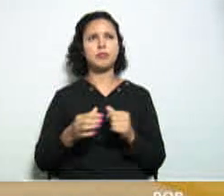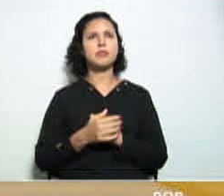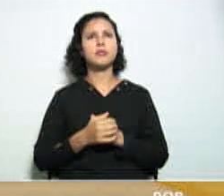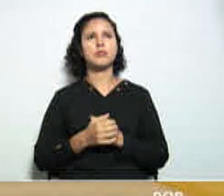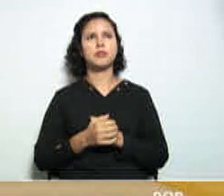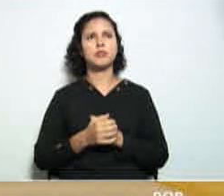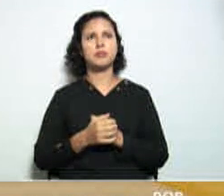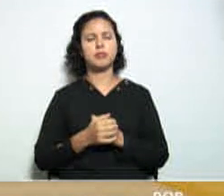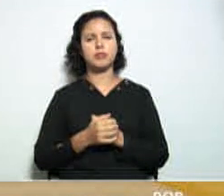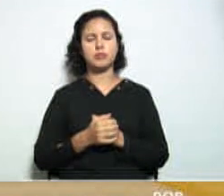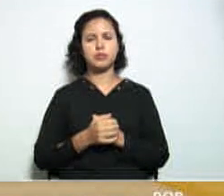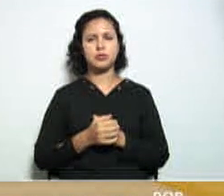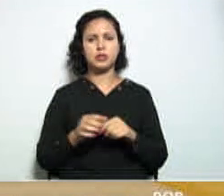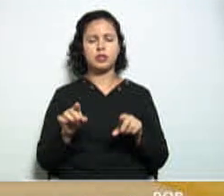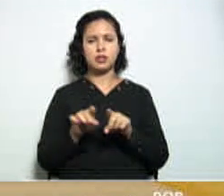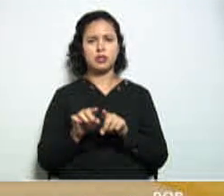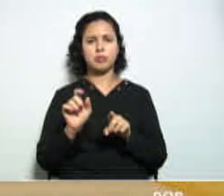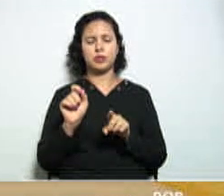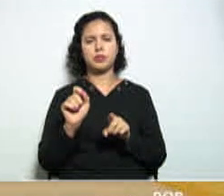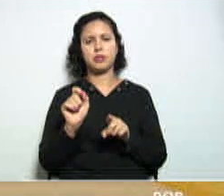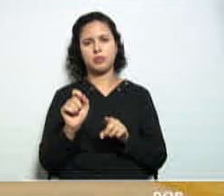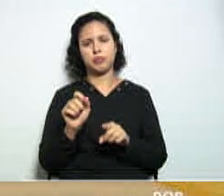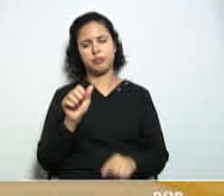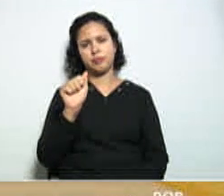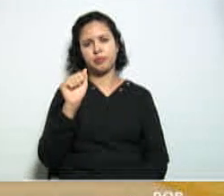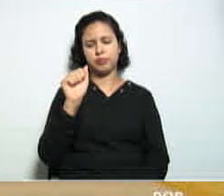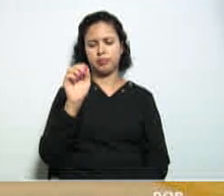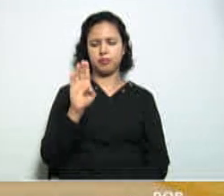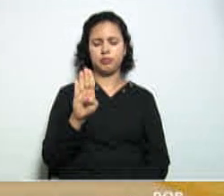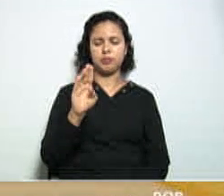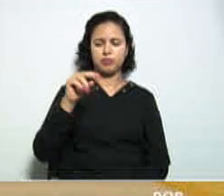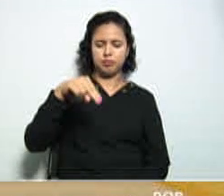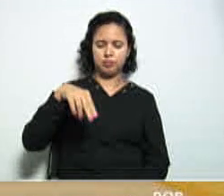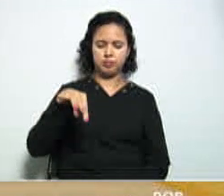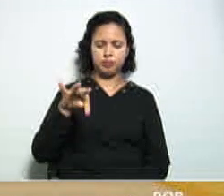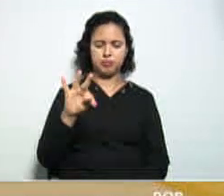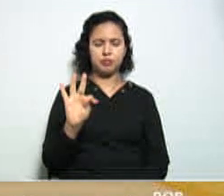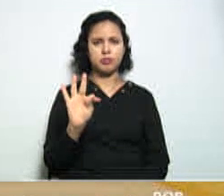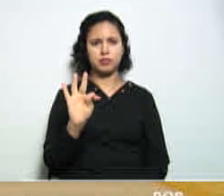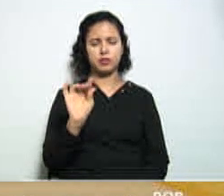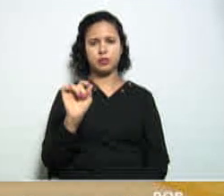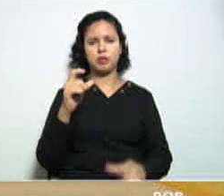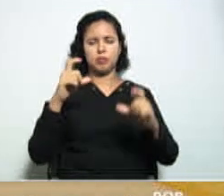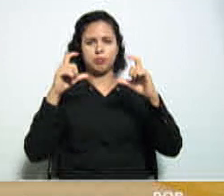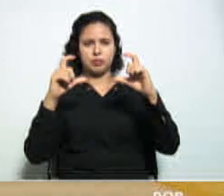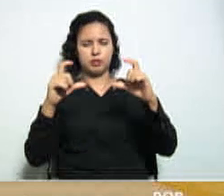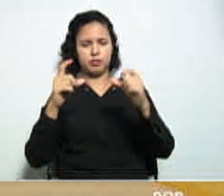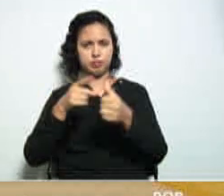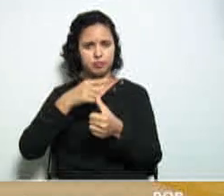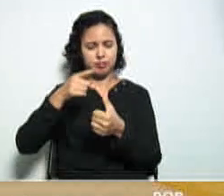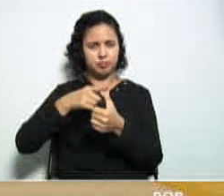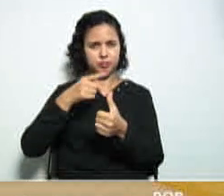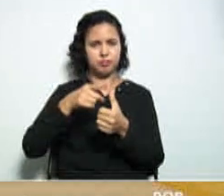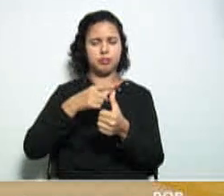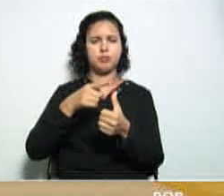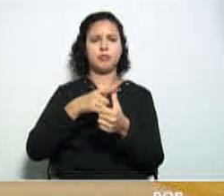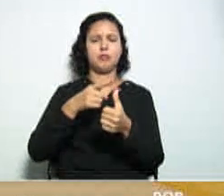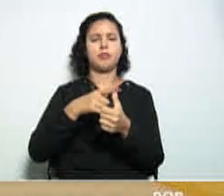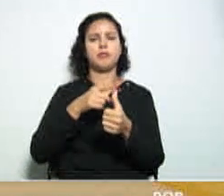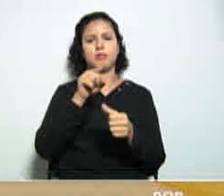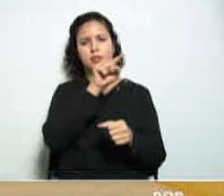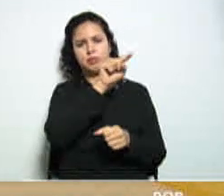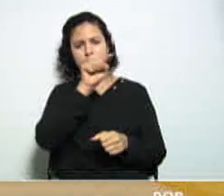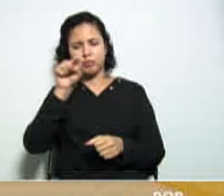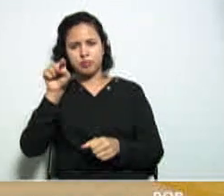Os recuos. Na ABNT, chama-se recuo o parágrafo da primeira linha e o recuo quando